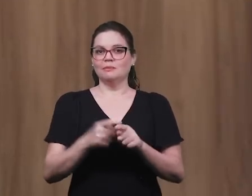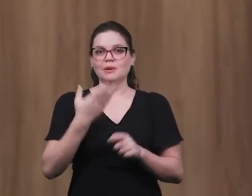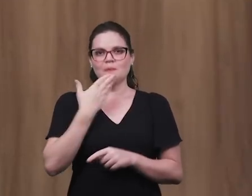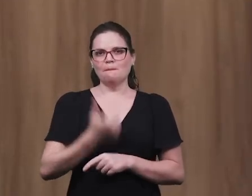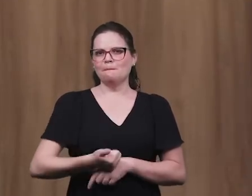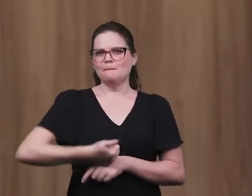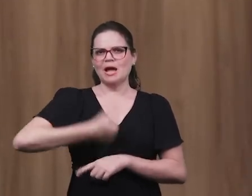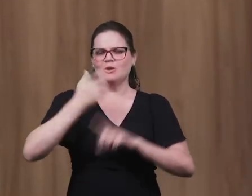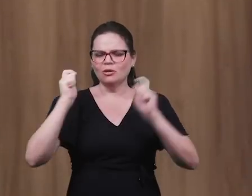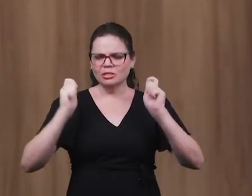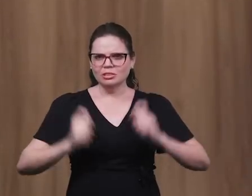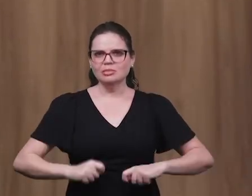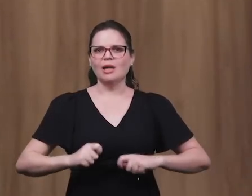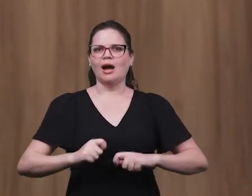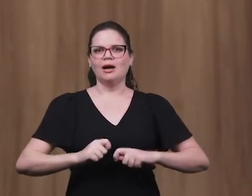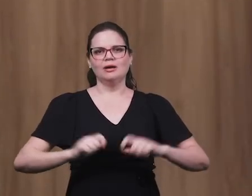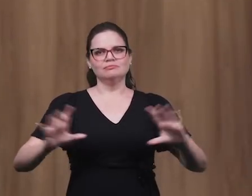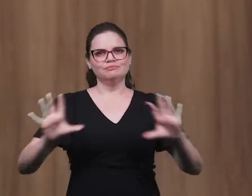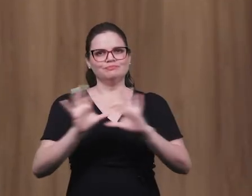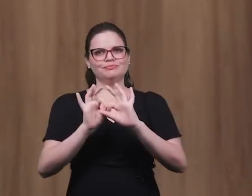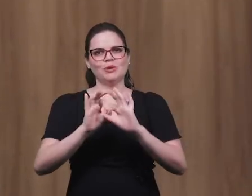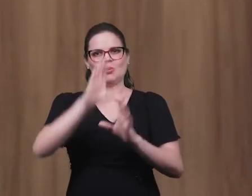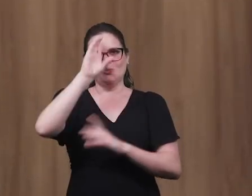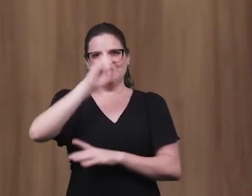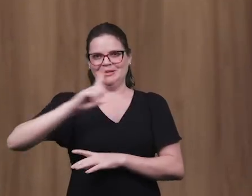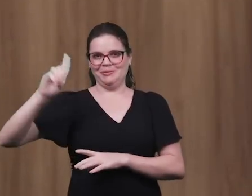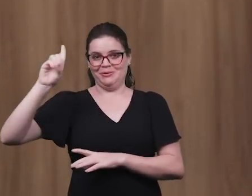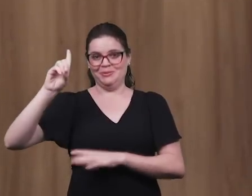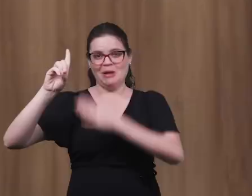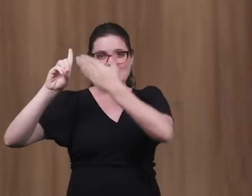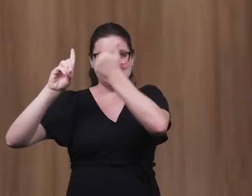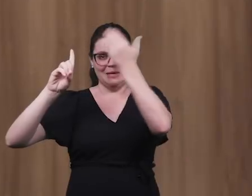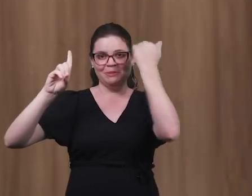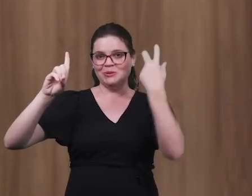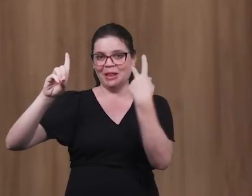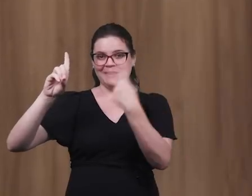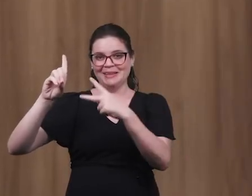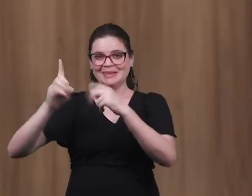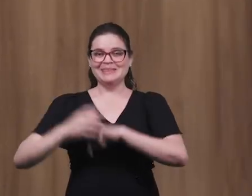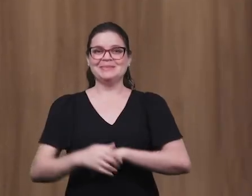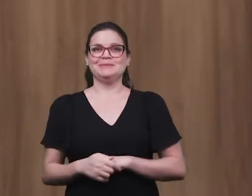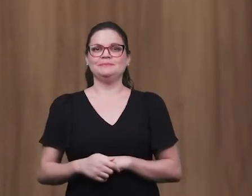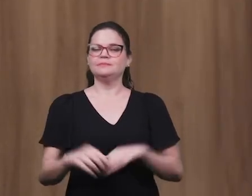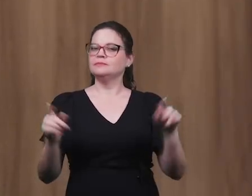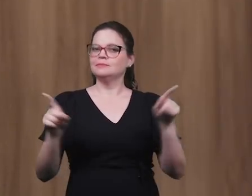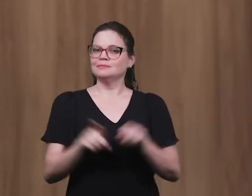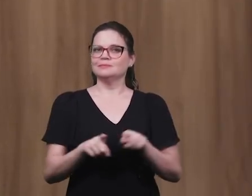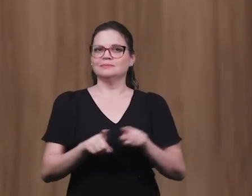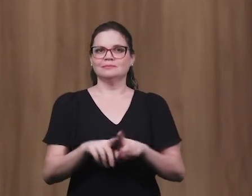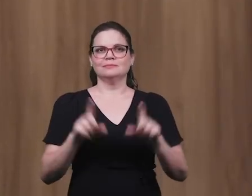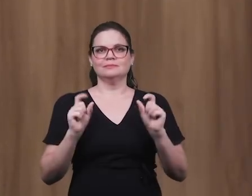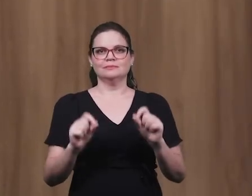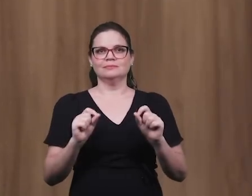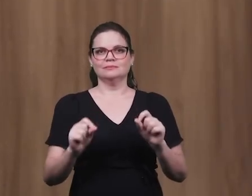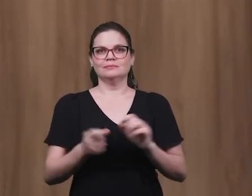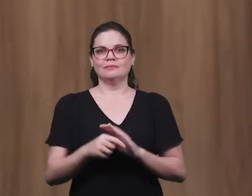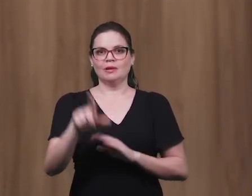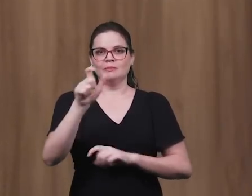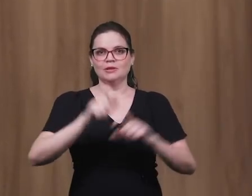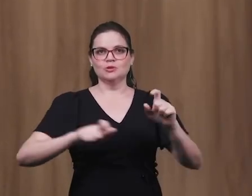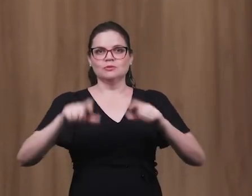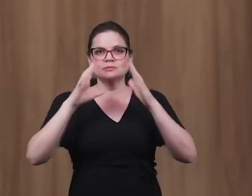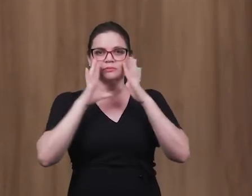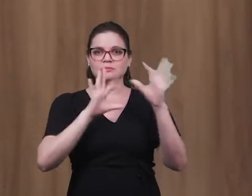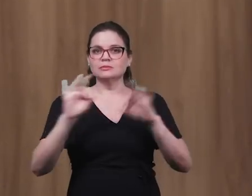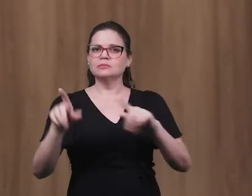de você mesmo com a sabedoria de Deus. Então, nós queremos também chamar aos que nos assistem